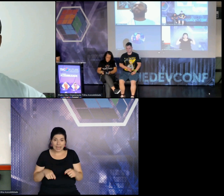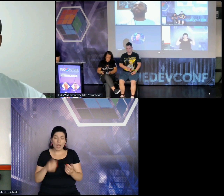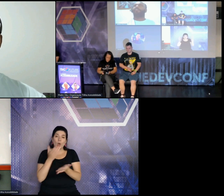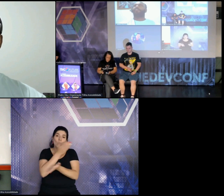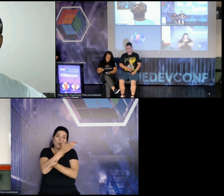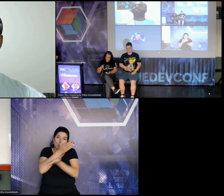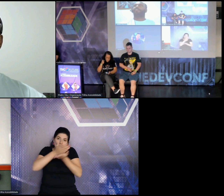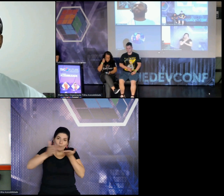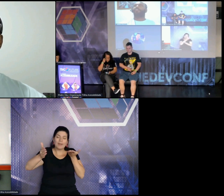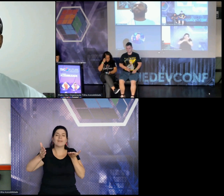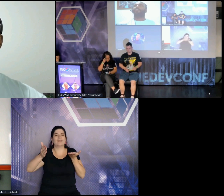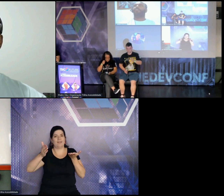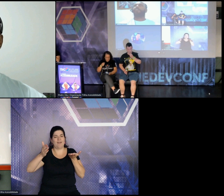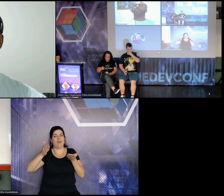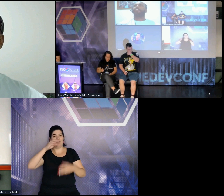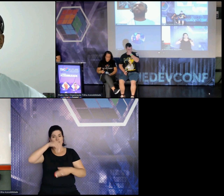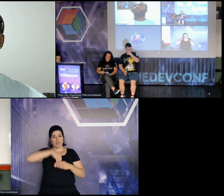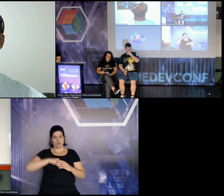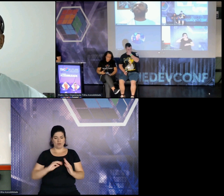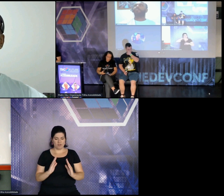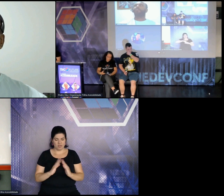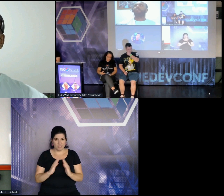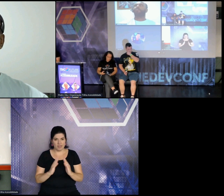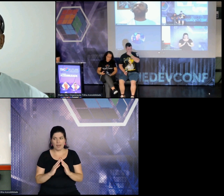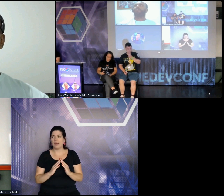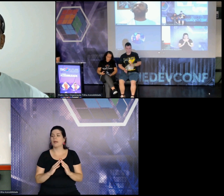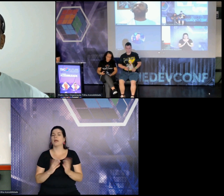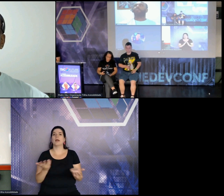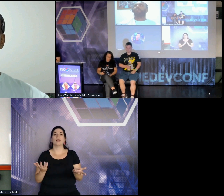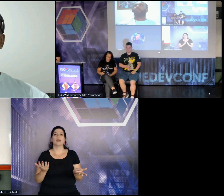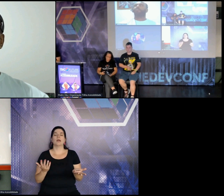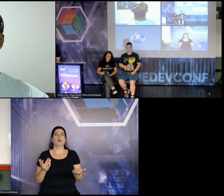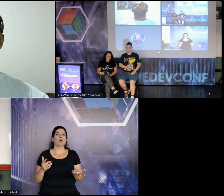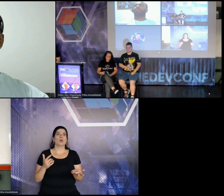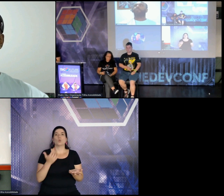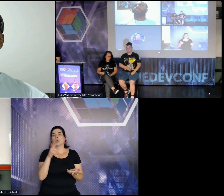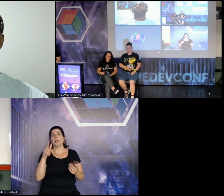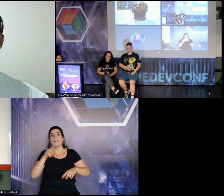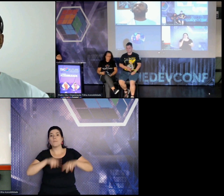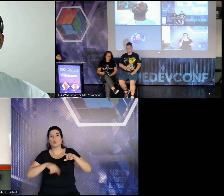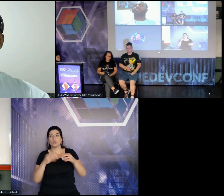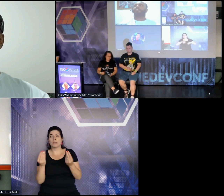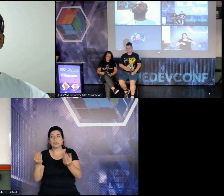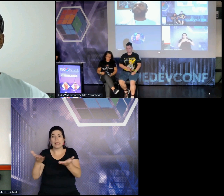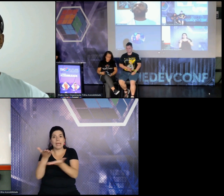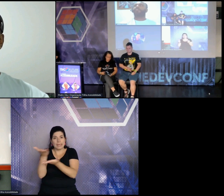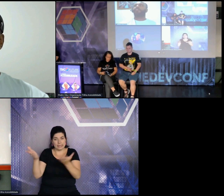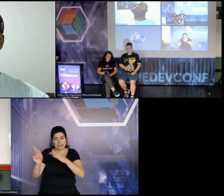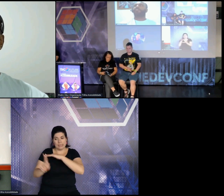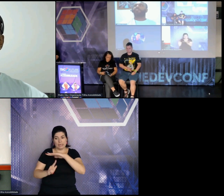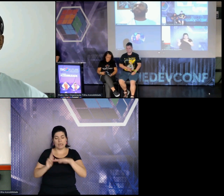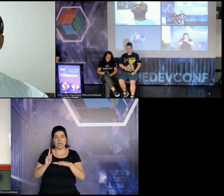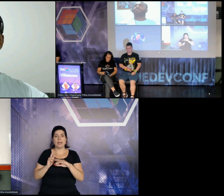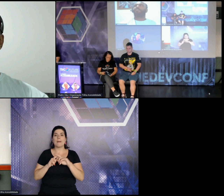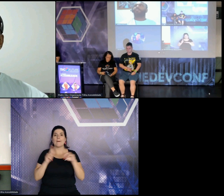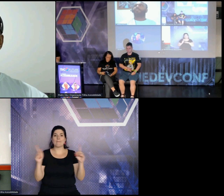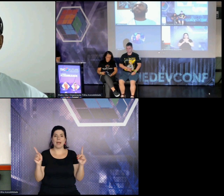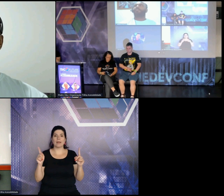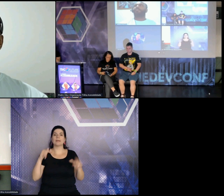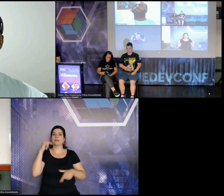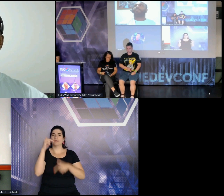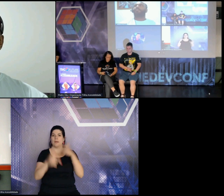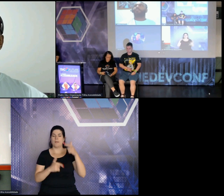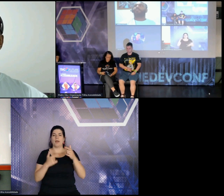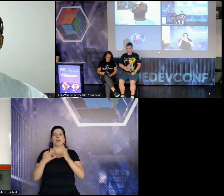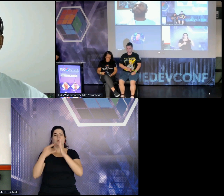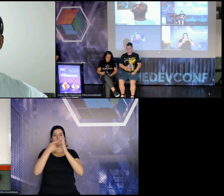às vezes, dentro de casa, às vezes não tem um produto para disponibilizar para o cliente ali, mas às vezes trabalha com